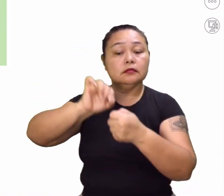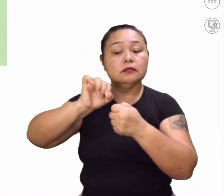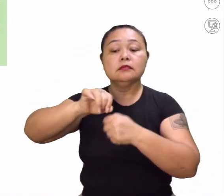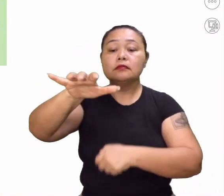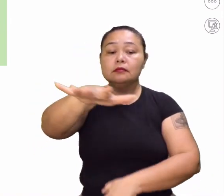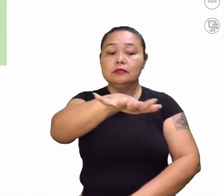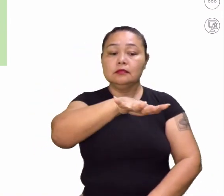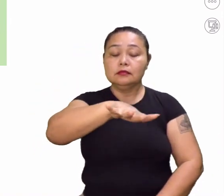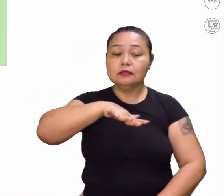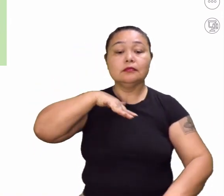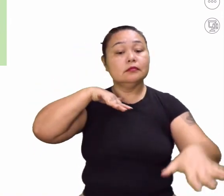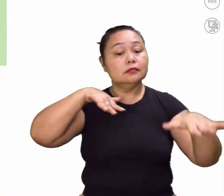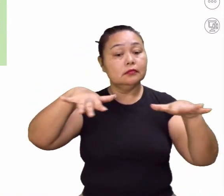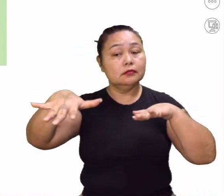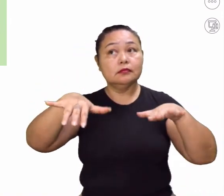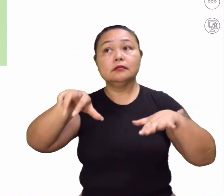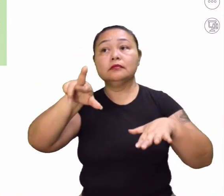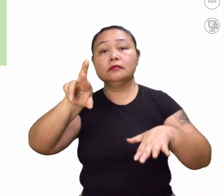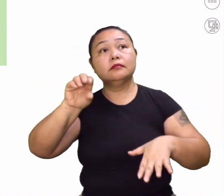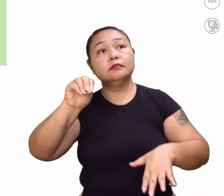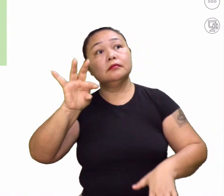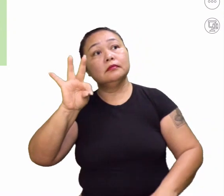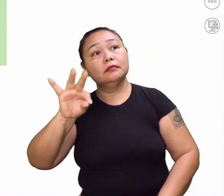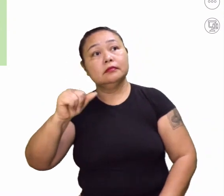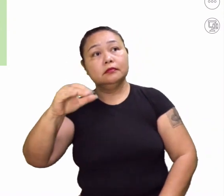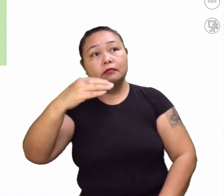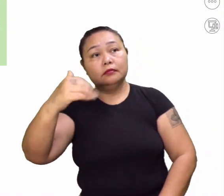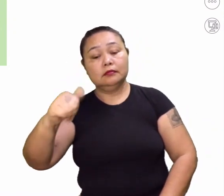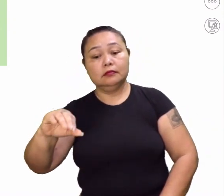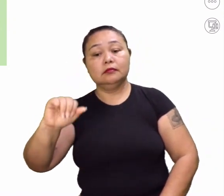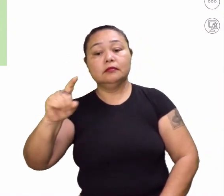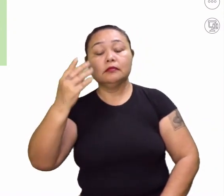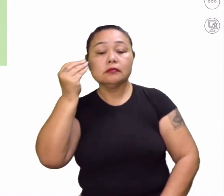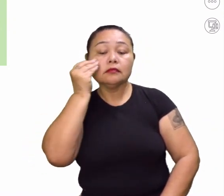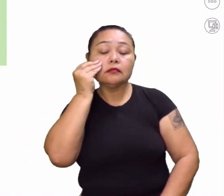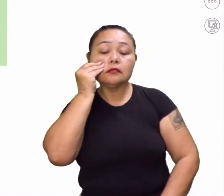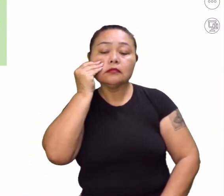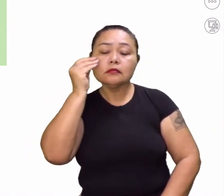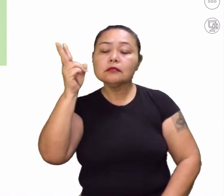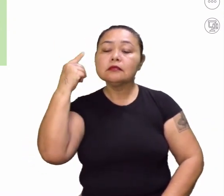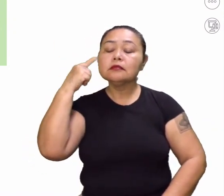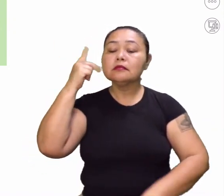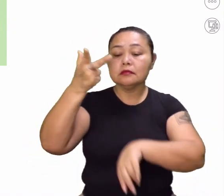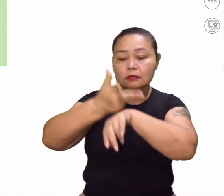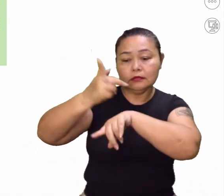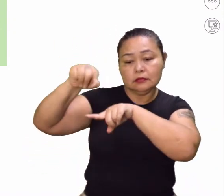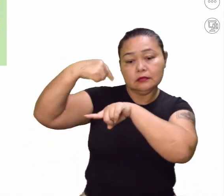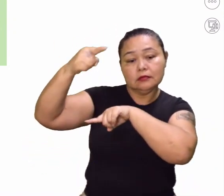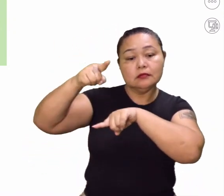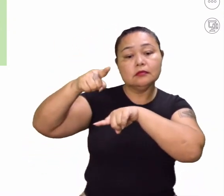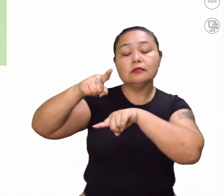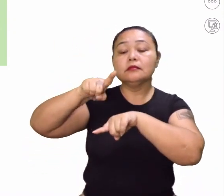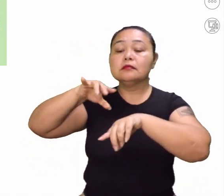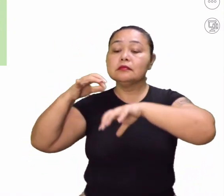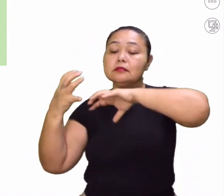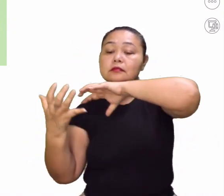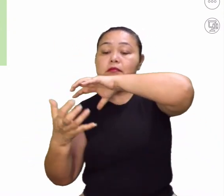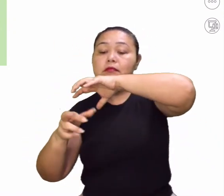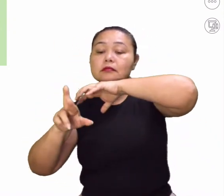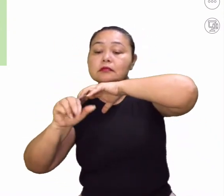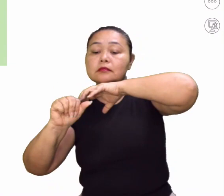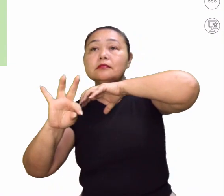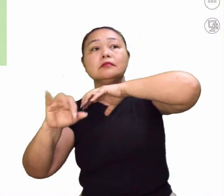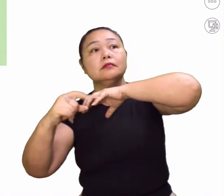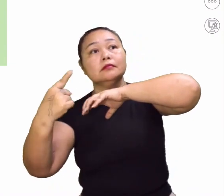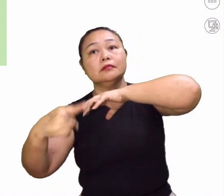realiza no espaço, que é o movimento que a gente começou a verificar lá na nossa externa há pouco, de rotação, e